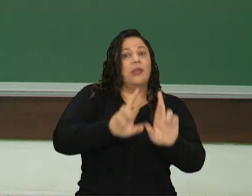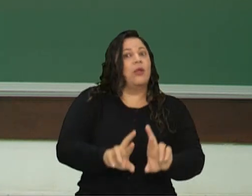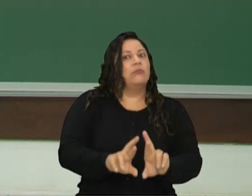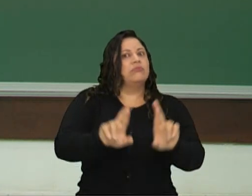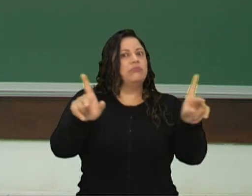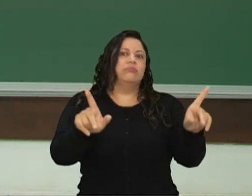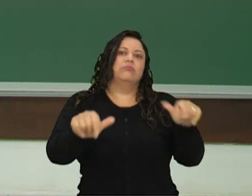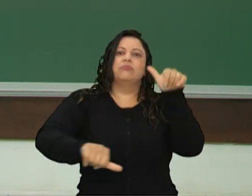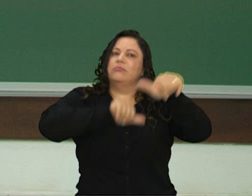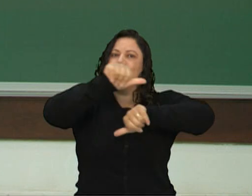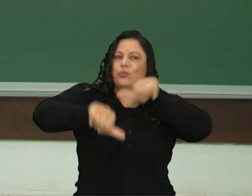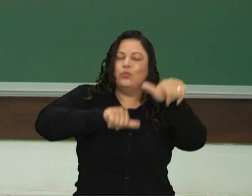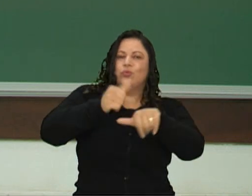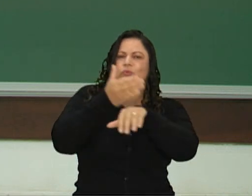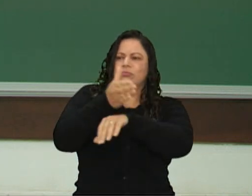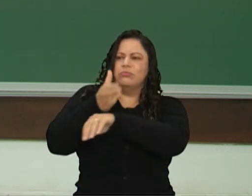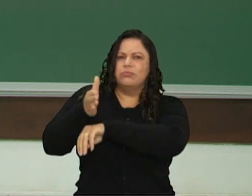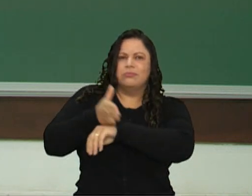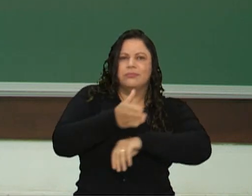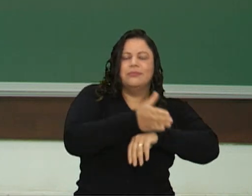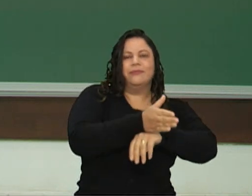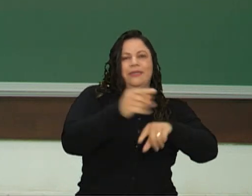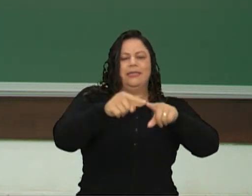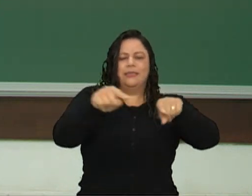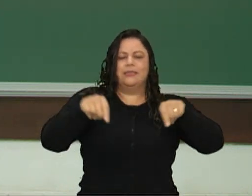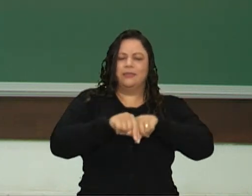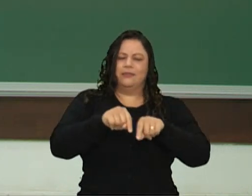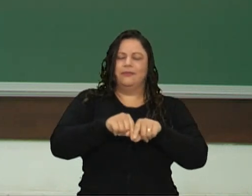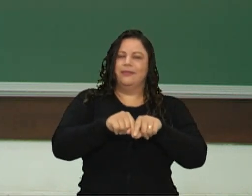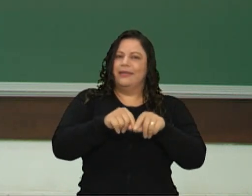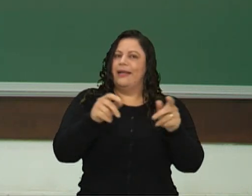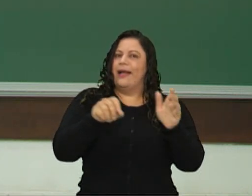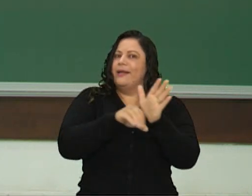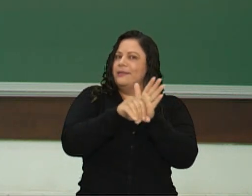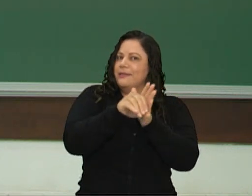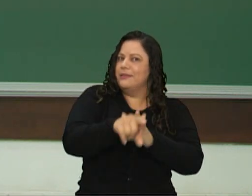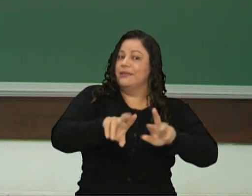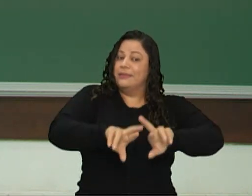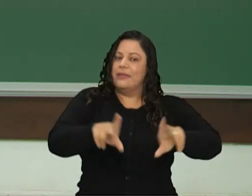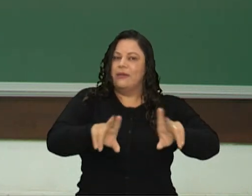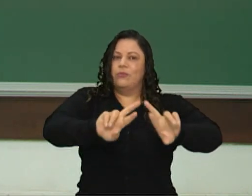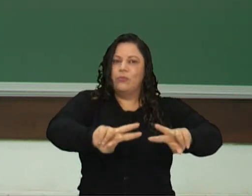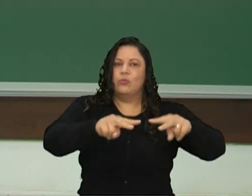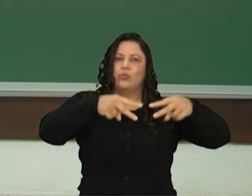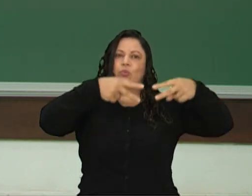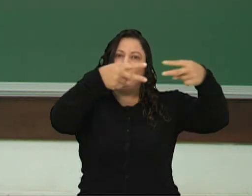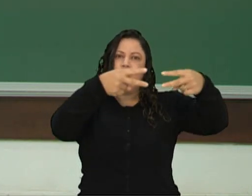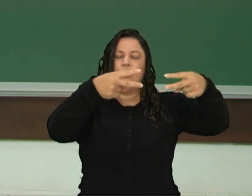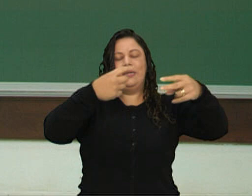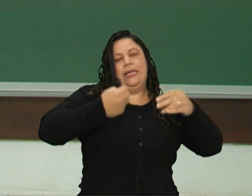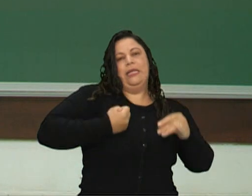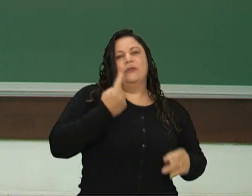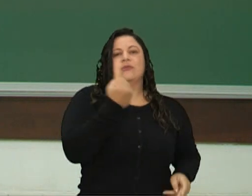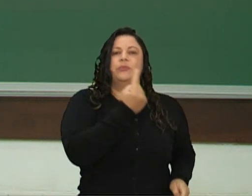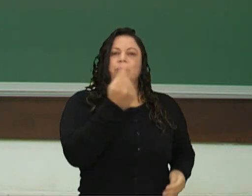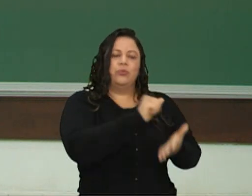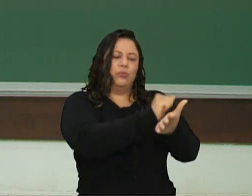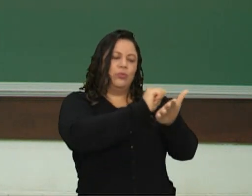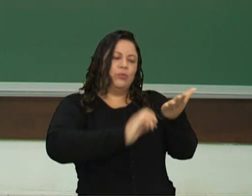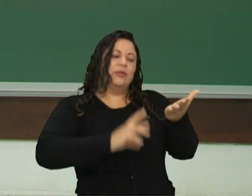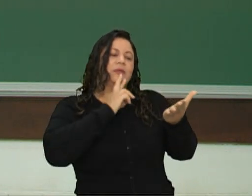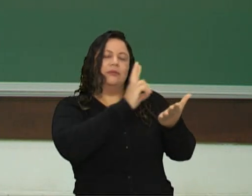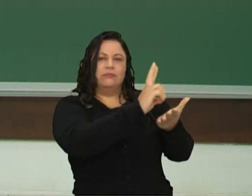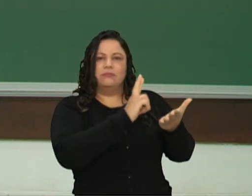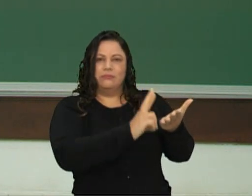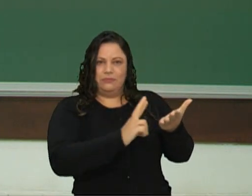forma de frequência no Classroom. Então não esqueça de, basta clicar no link número 1, atividade obrigatória. Então